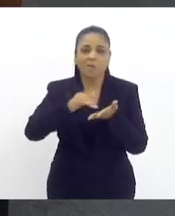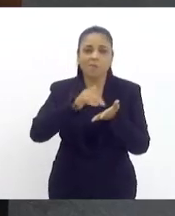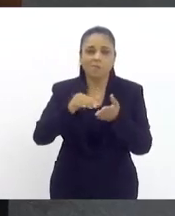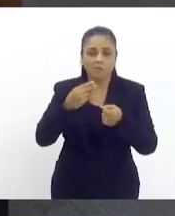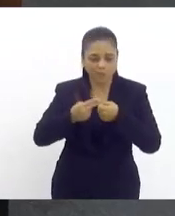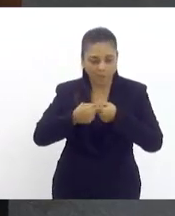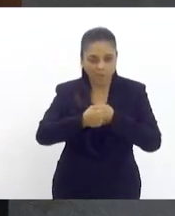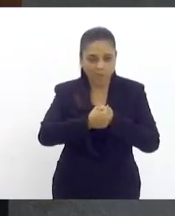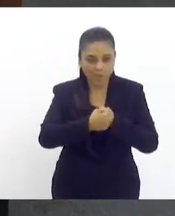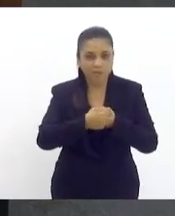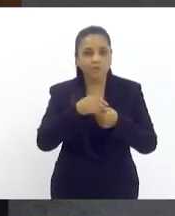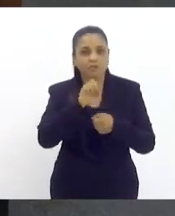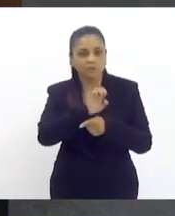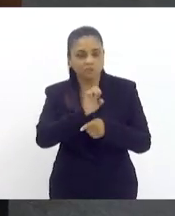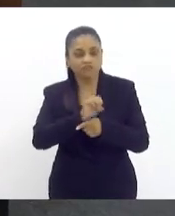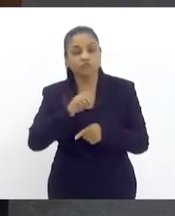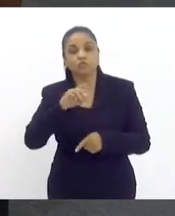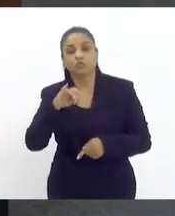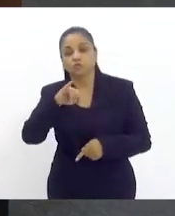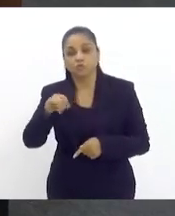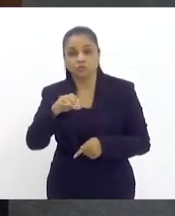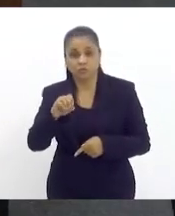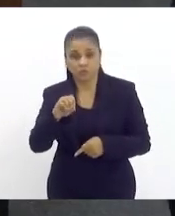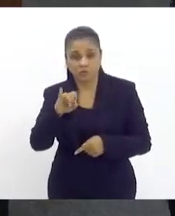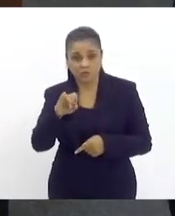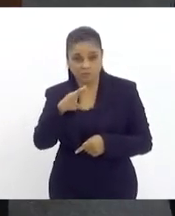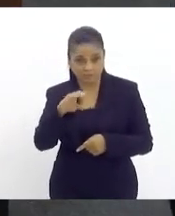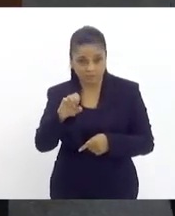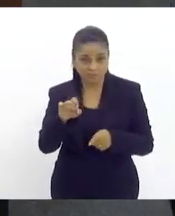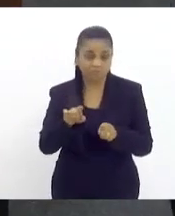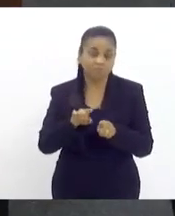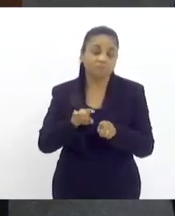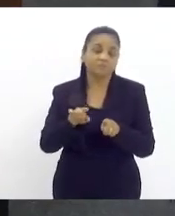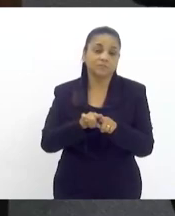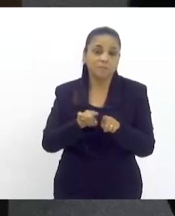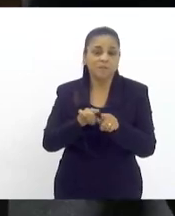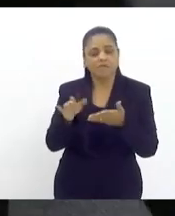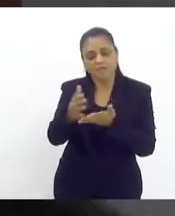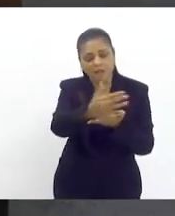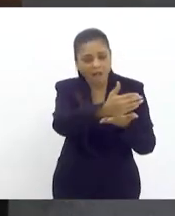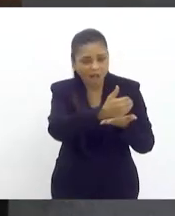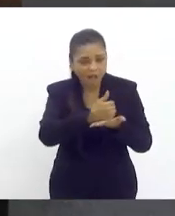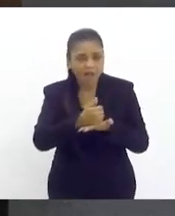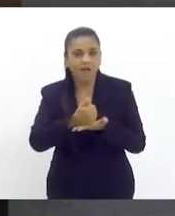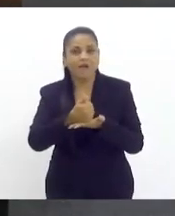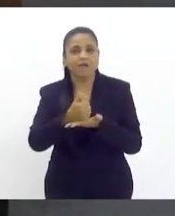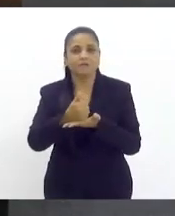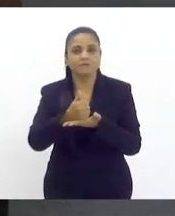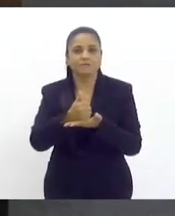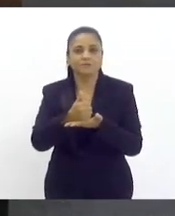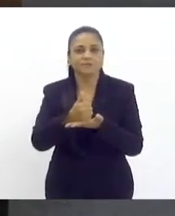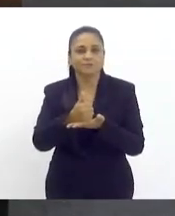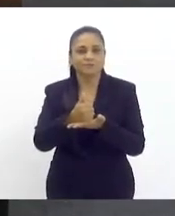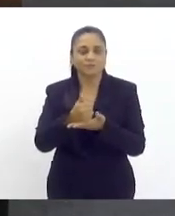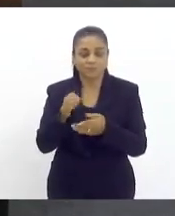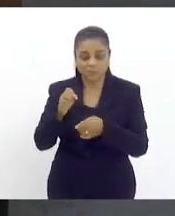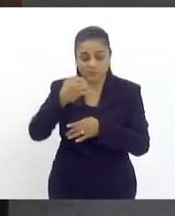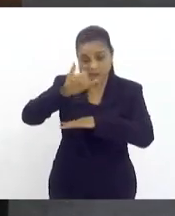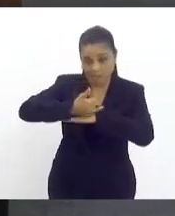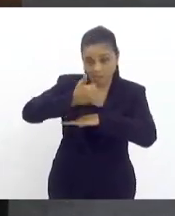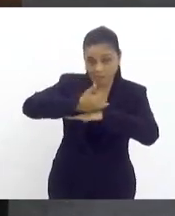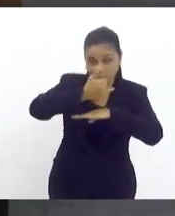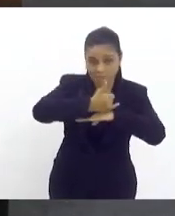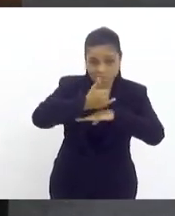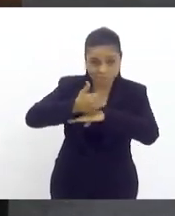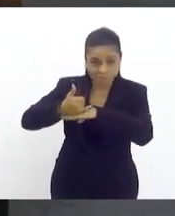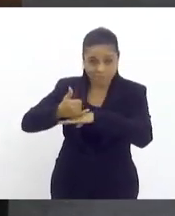senhora Joyce Trindade e temos falado também desses dados que que operam sobre as capitais né Eu